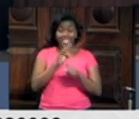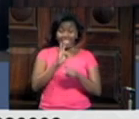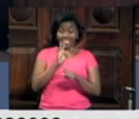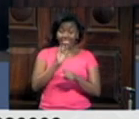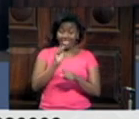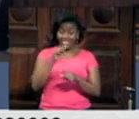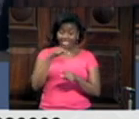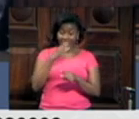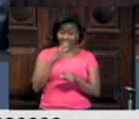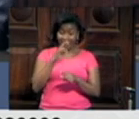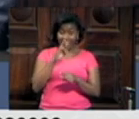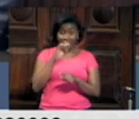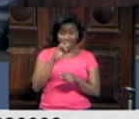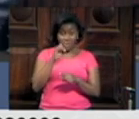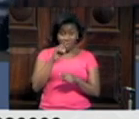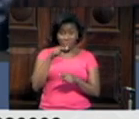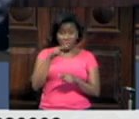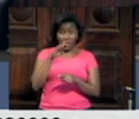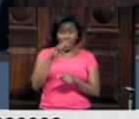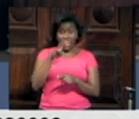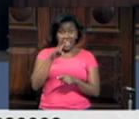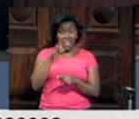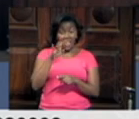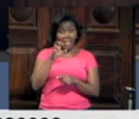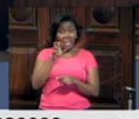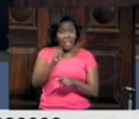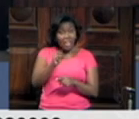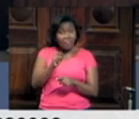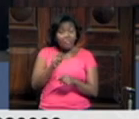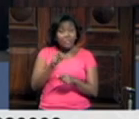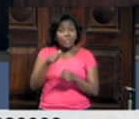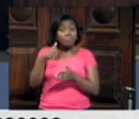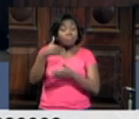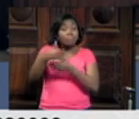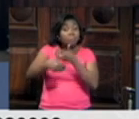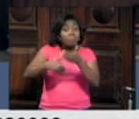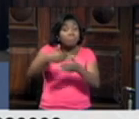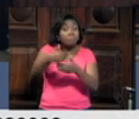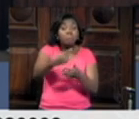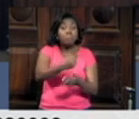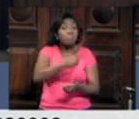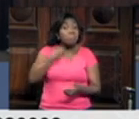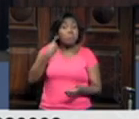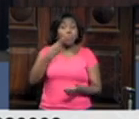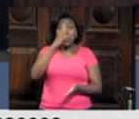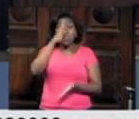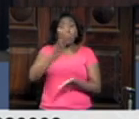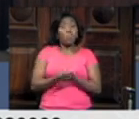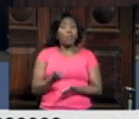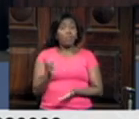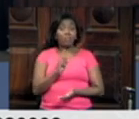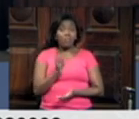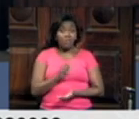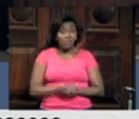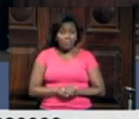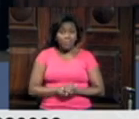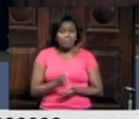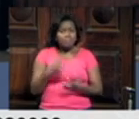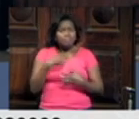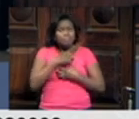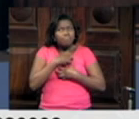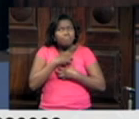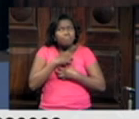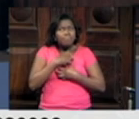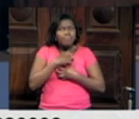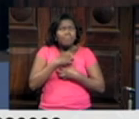Neves morreria por diverticulite. Não acreditou. E movido por um